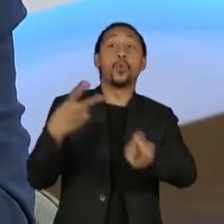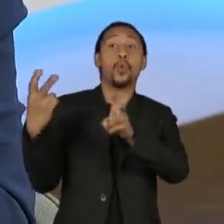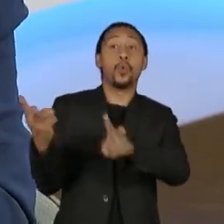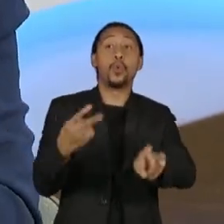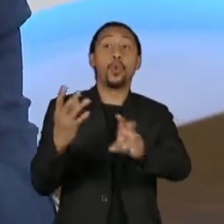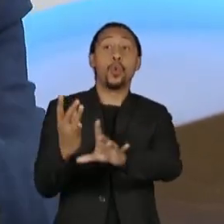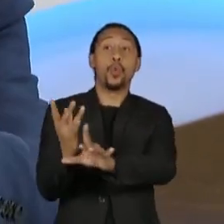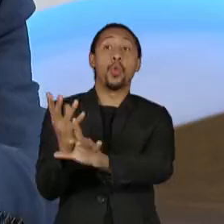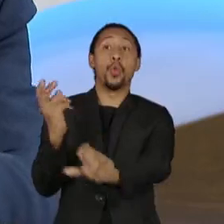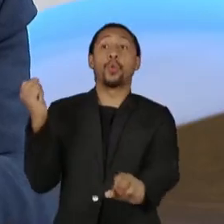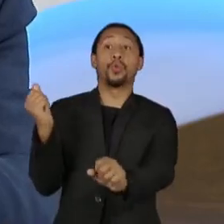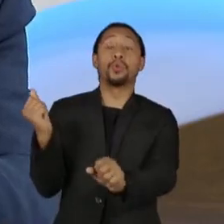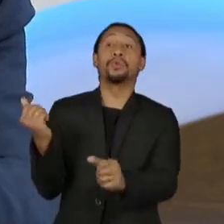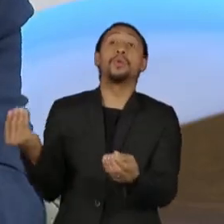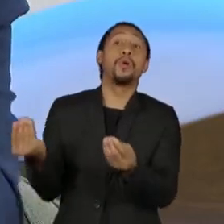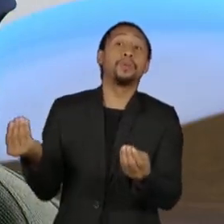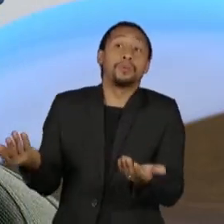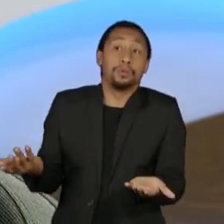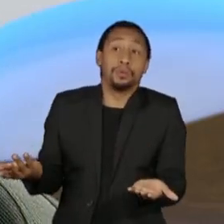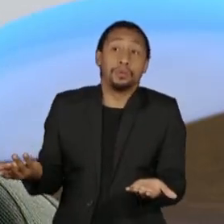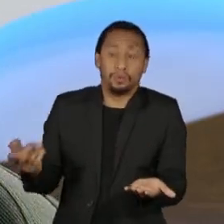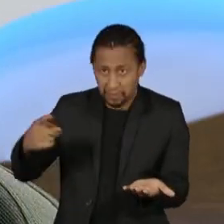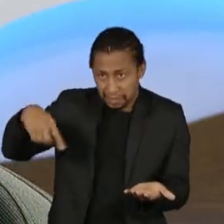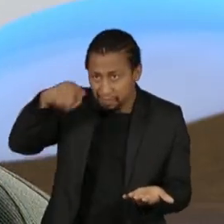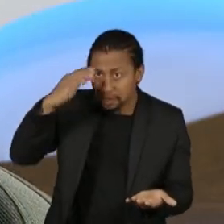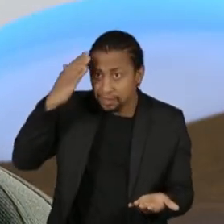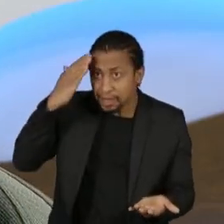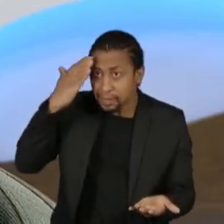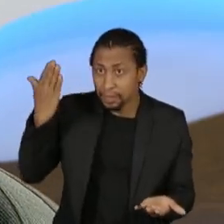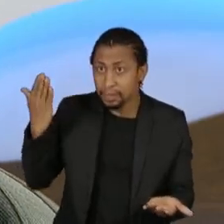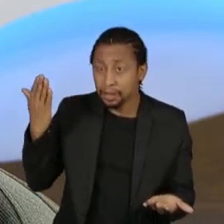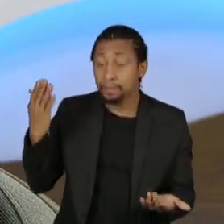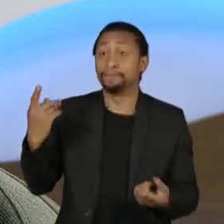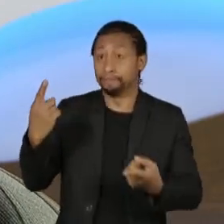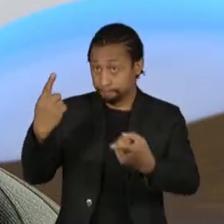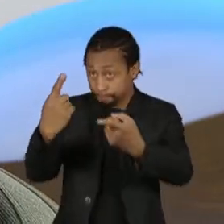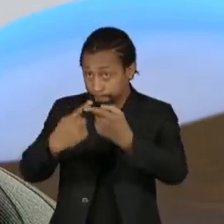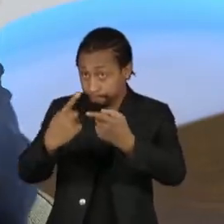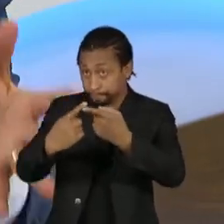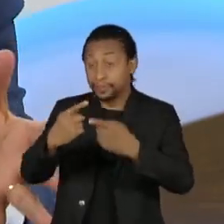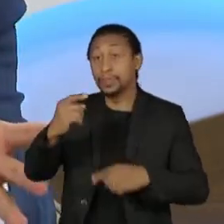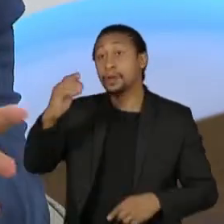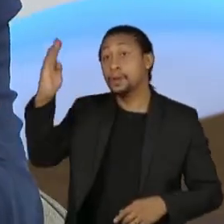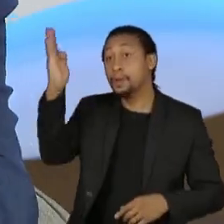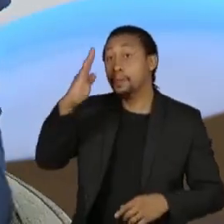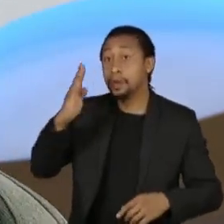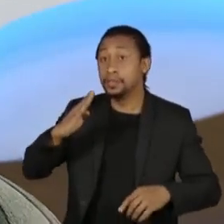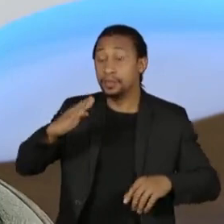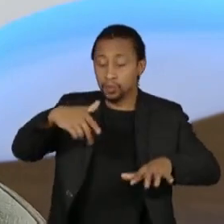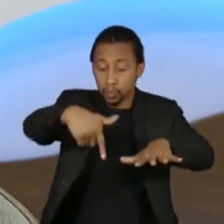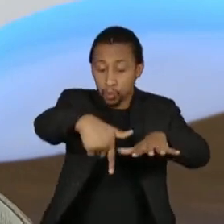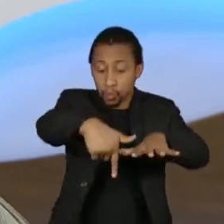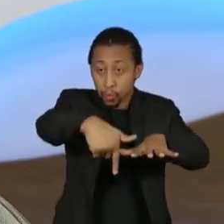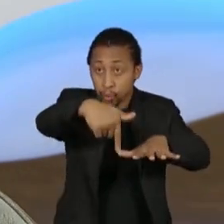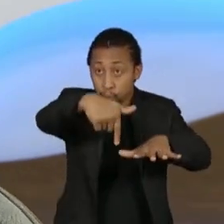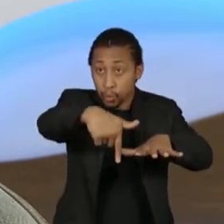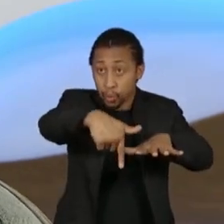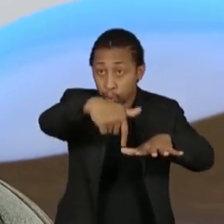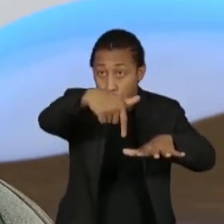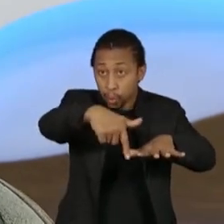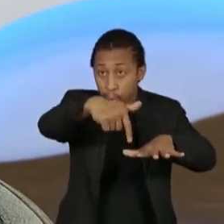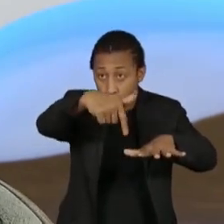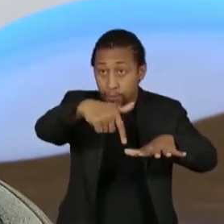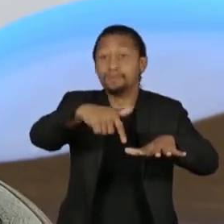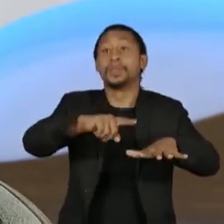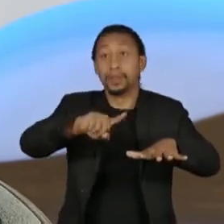digo, porque o Brasil refina uma boa parte da gasolina, uma parte